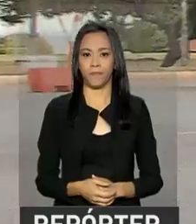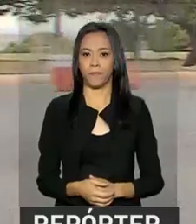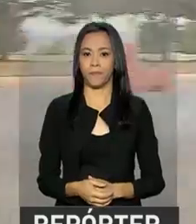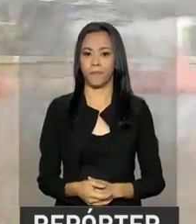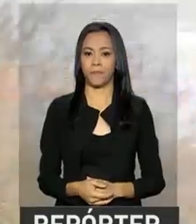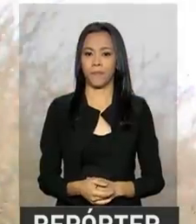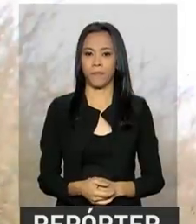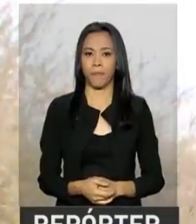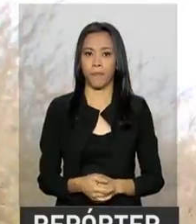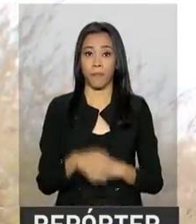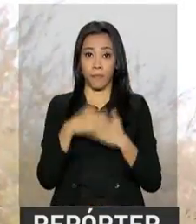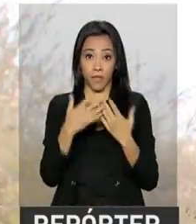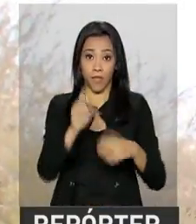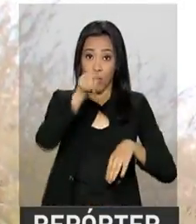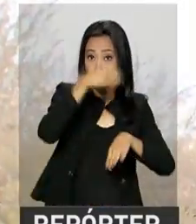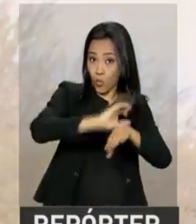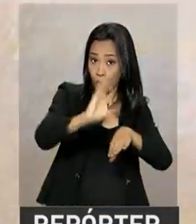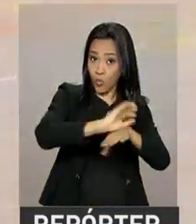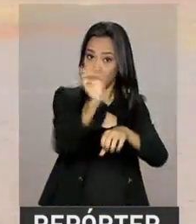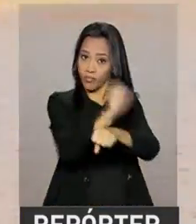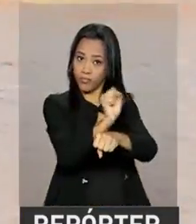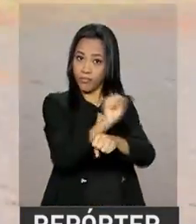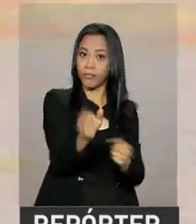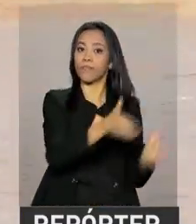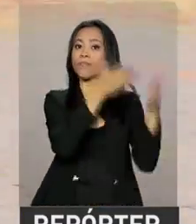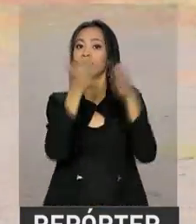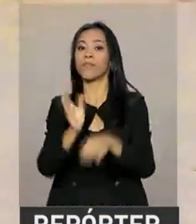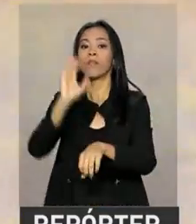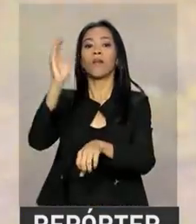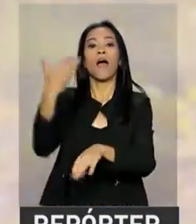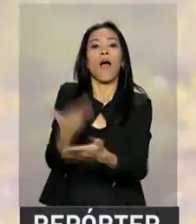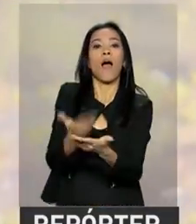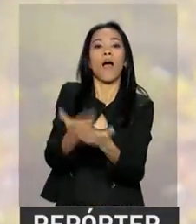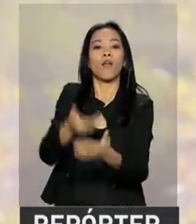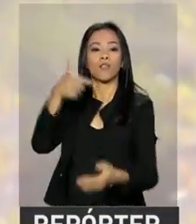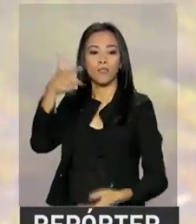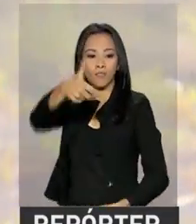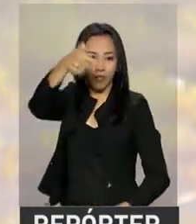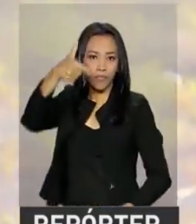segurar do curso de direção as aulas de